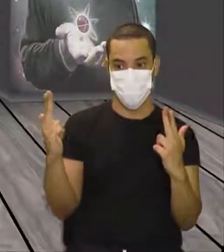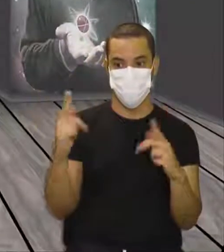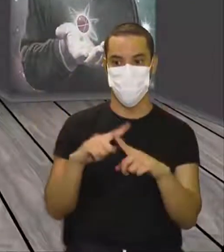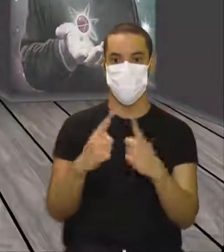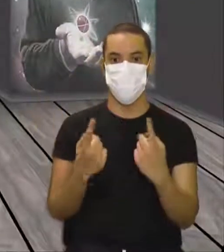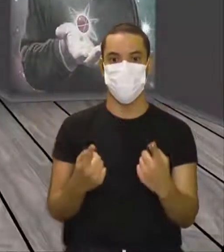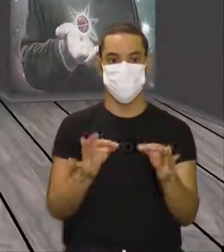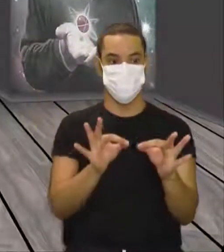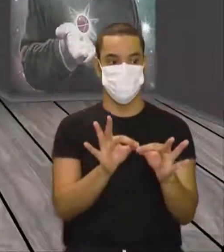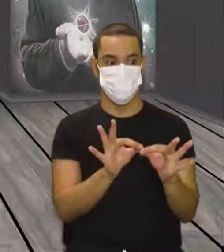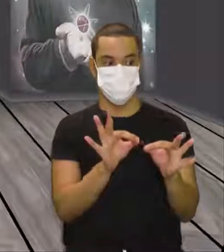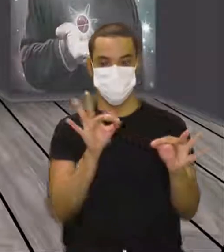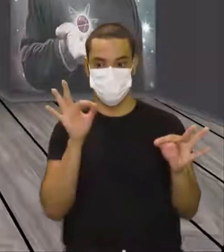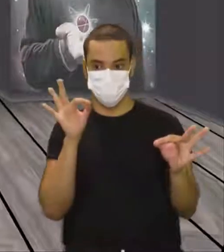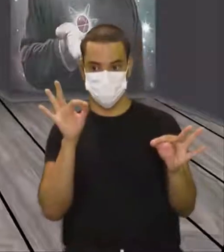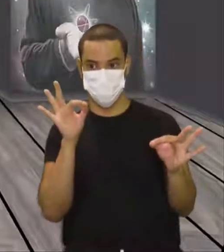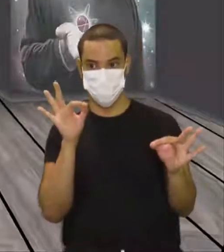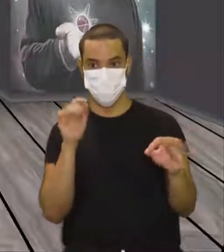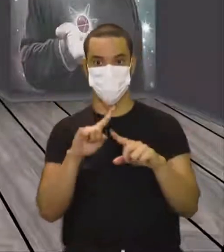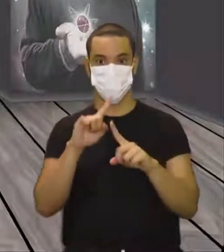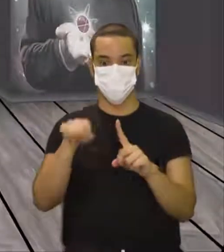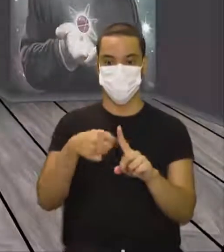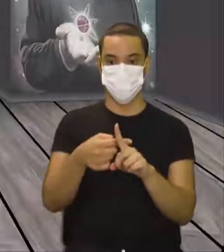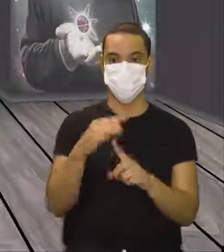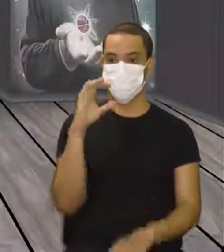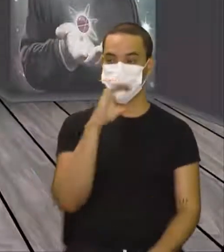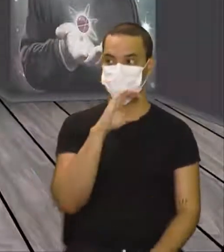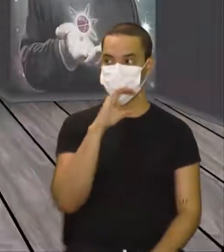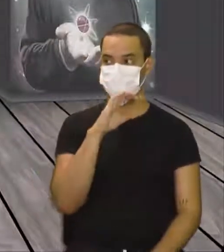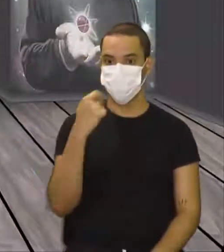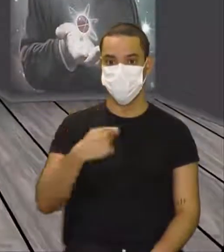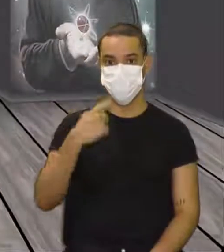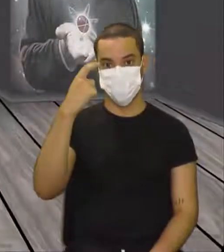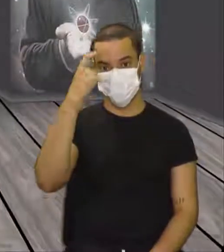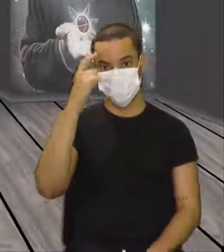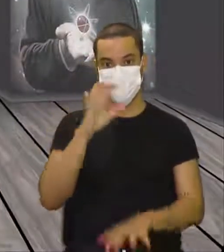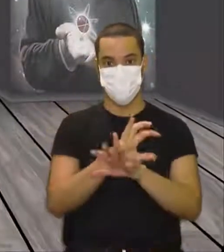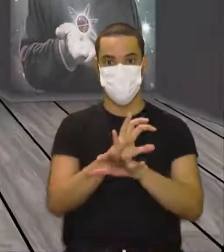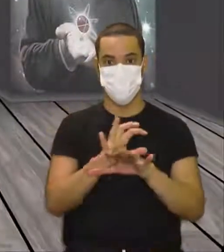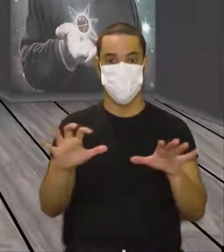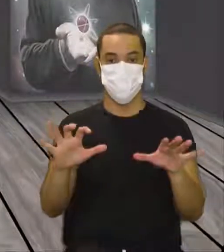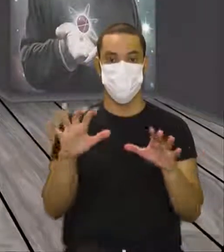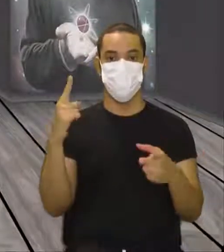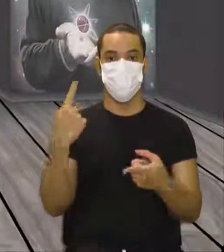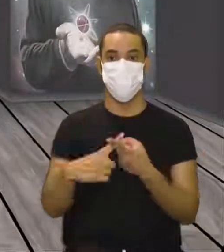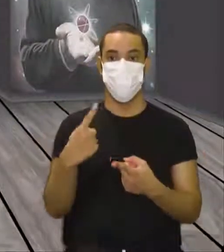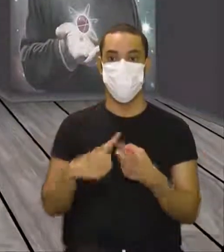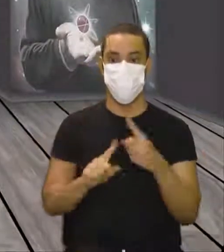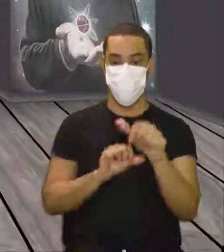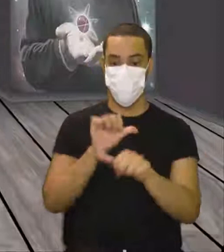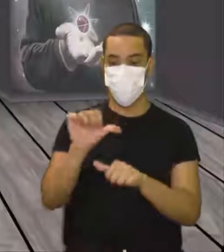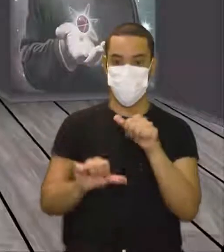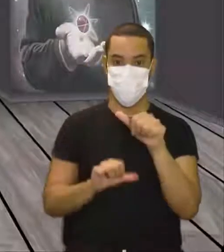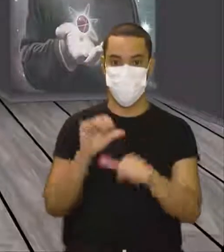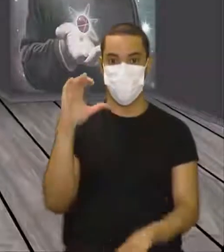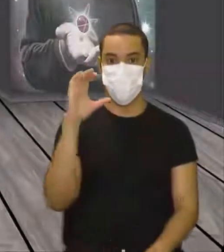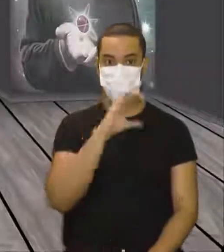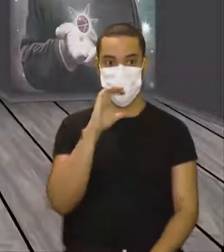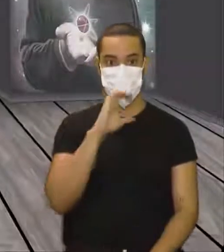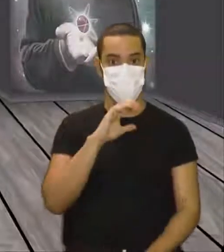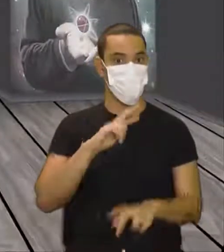me distanciando, mas a velocidade constante, tem que pensar assim, porque acelerar é mudar a velocidade,